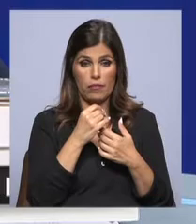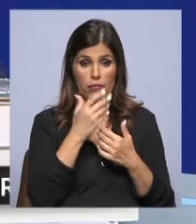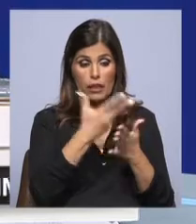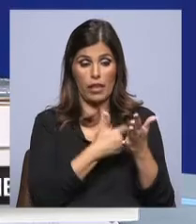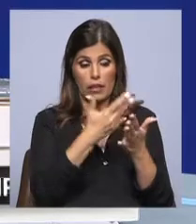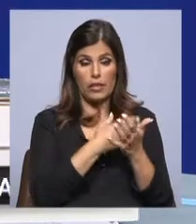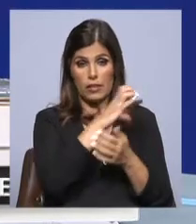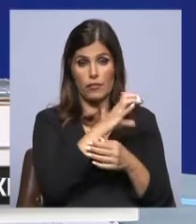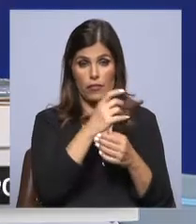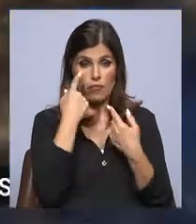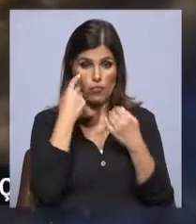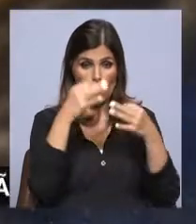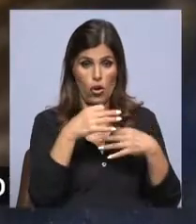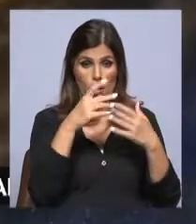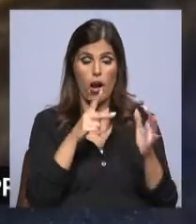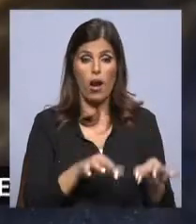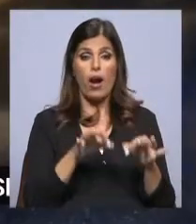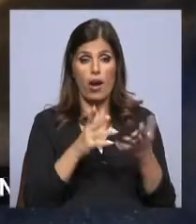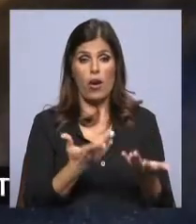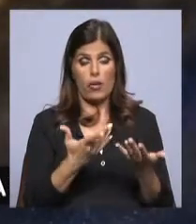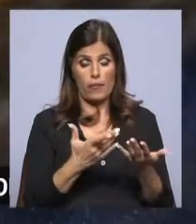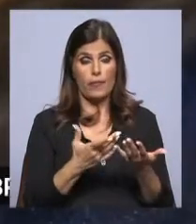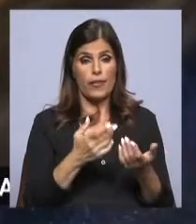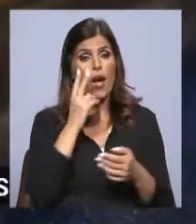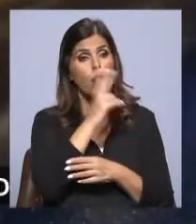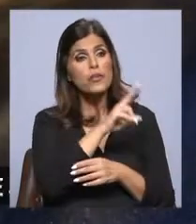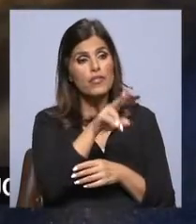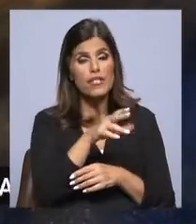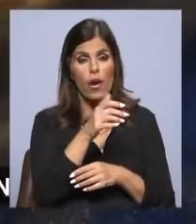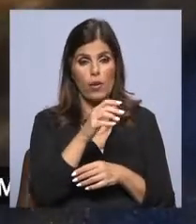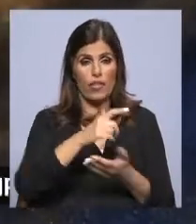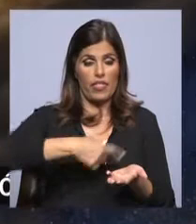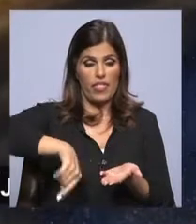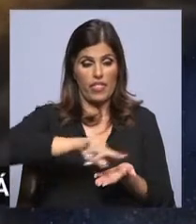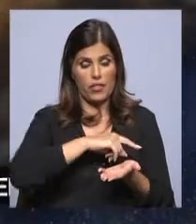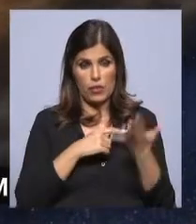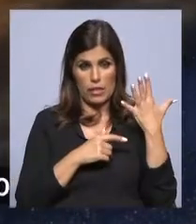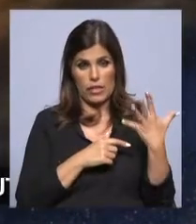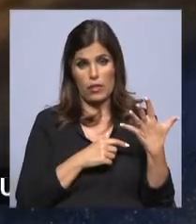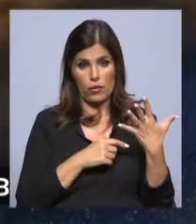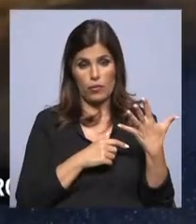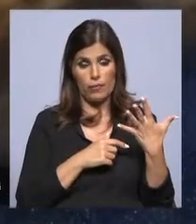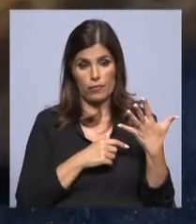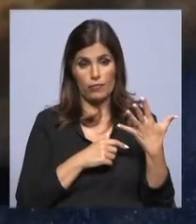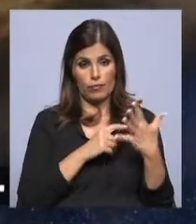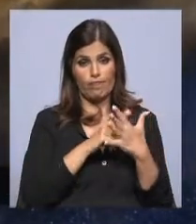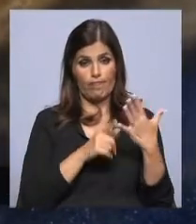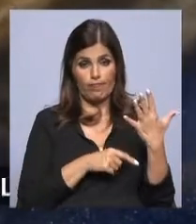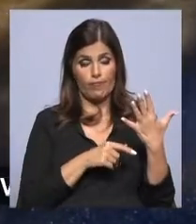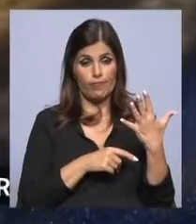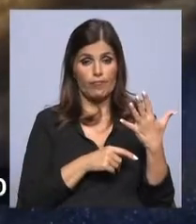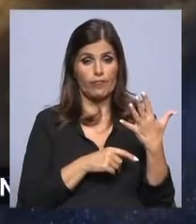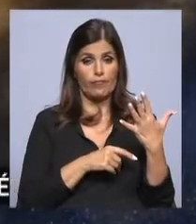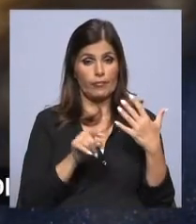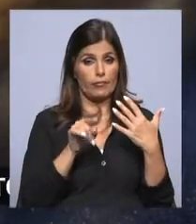publicados. E então o que é? Trata-se da observação de 5 discos protoplanetários. Discos protoplanetários são